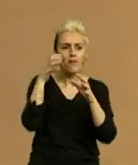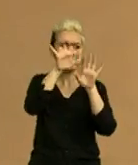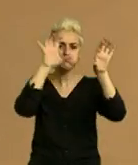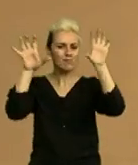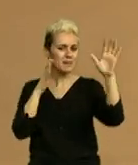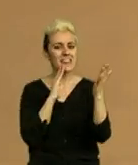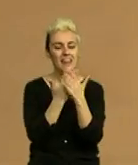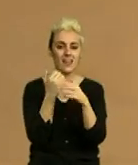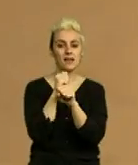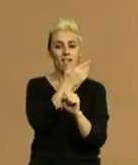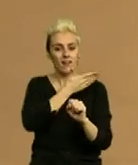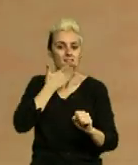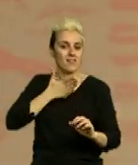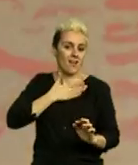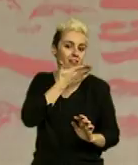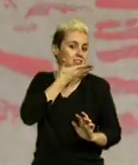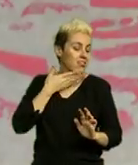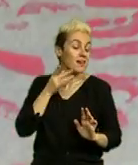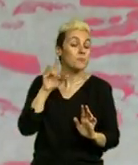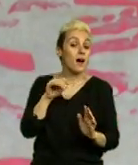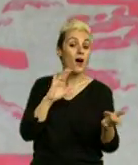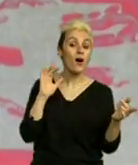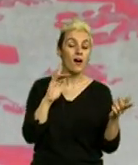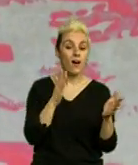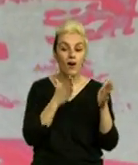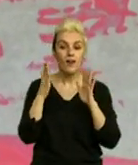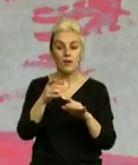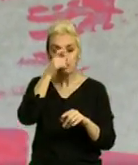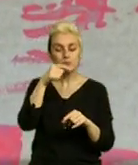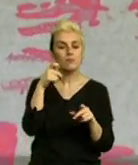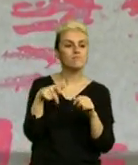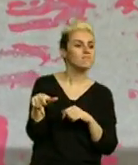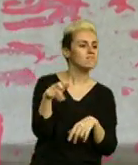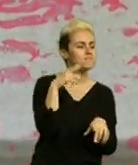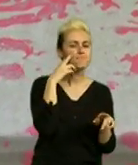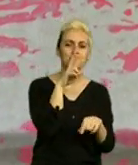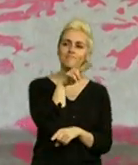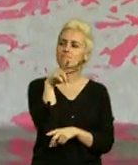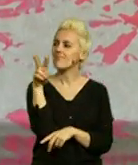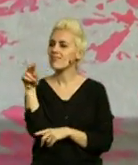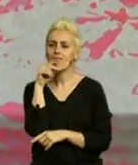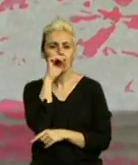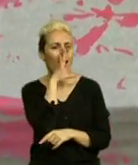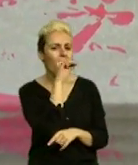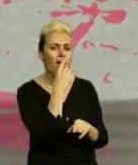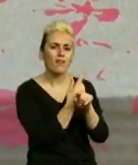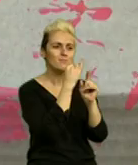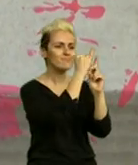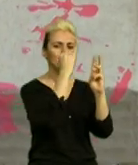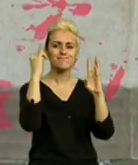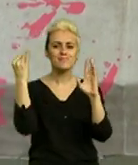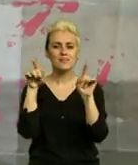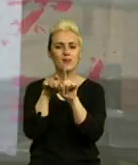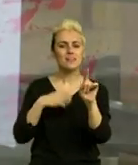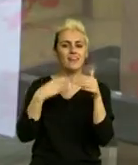esse trabalho, mas ao mesmo tempo reforçaria essa ideia da pessoa deambular pelo espaço e ir encontrando as coisas seguidas, sem